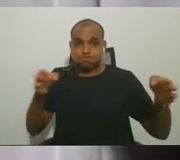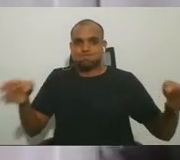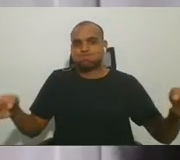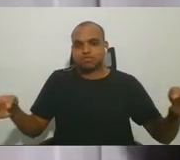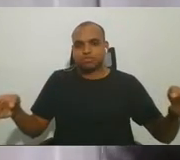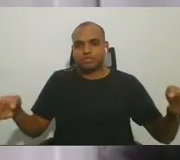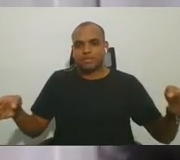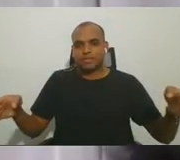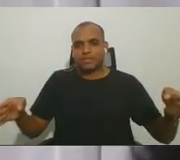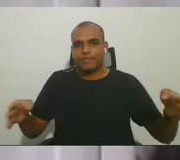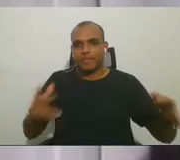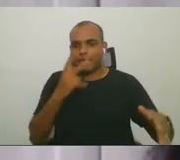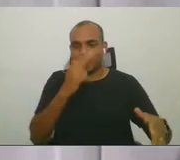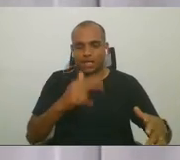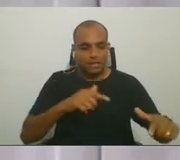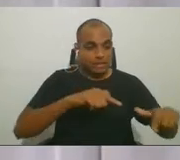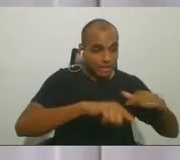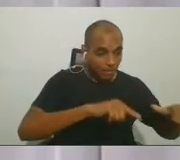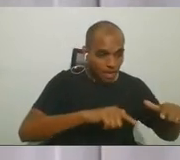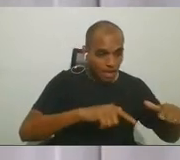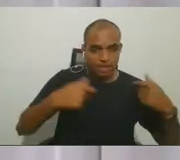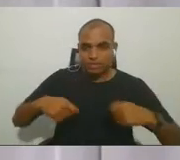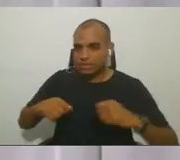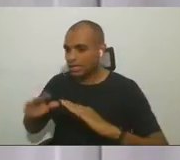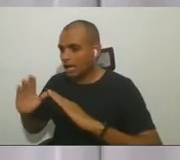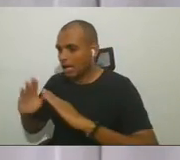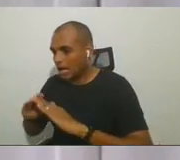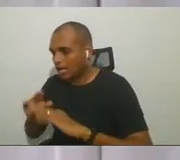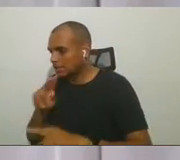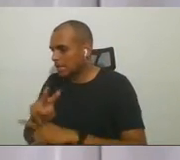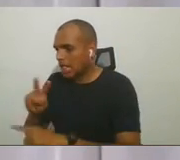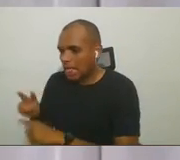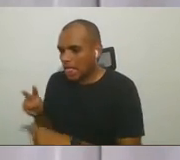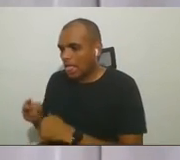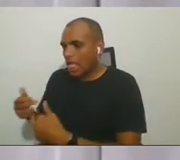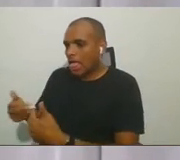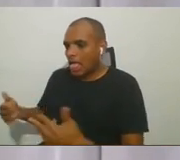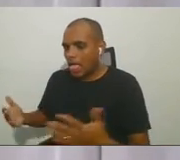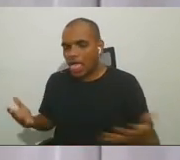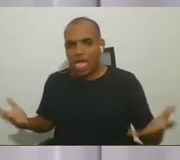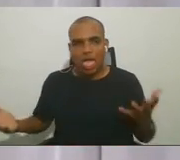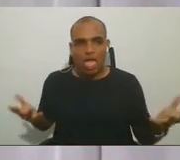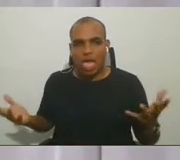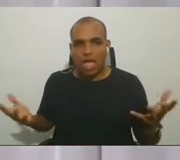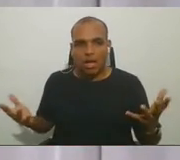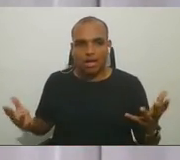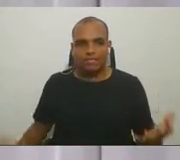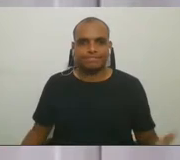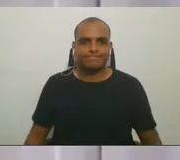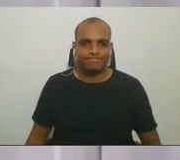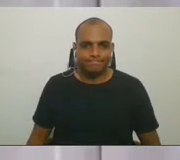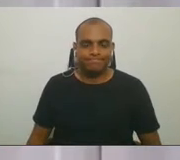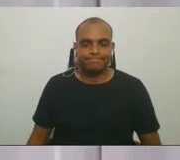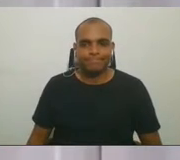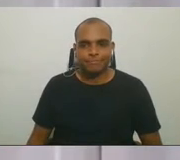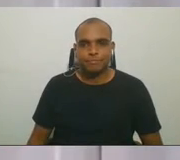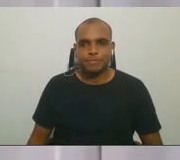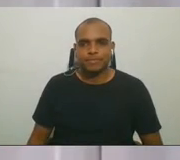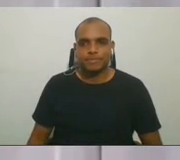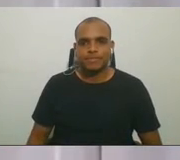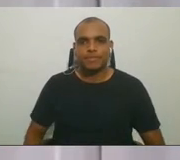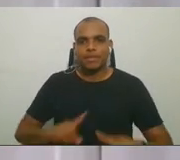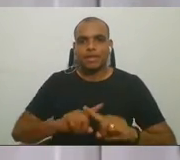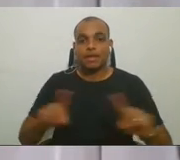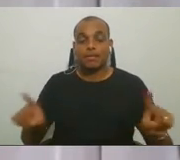telematicamente o trabalho e tinham que atender todos os recursos dos cuidados. Mas vou à proposta prática.